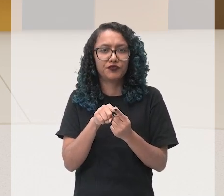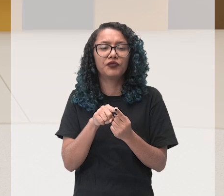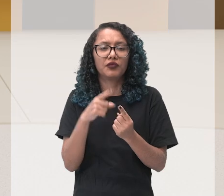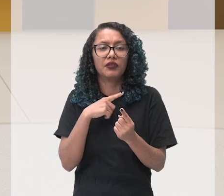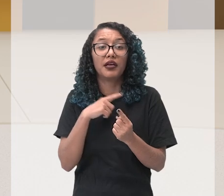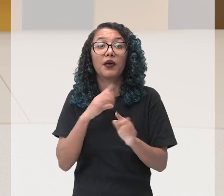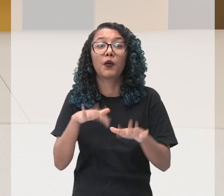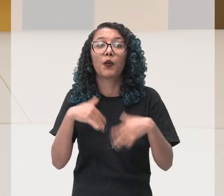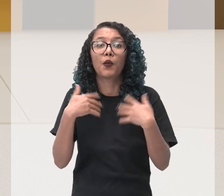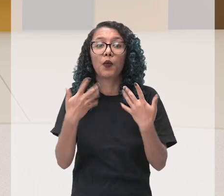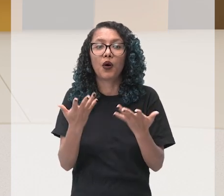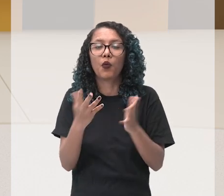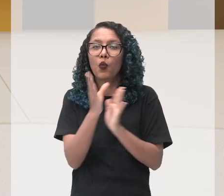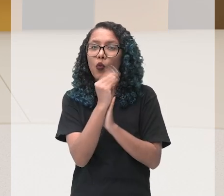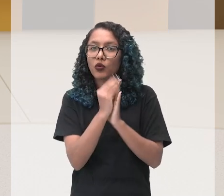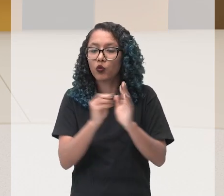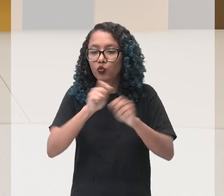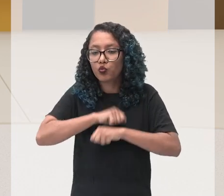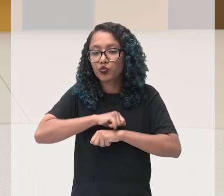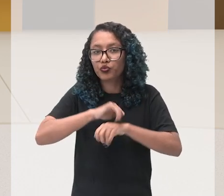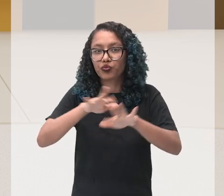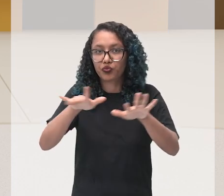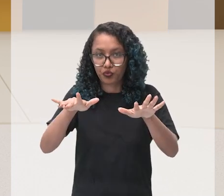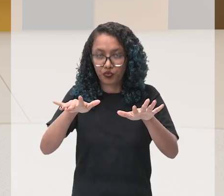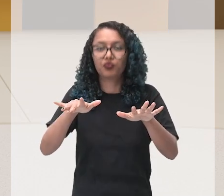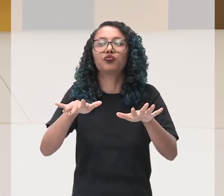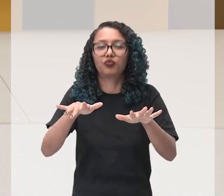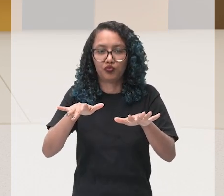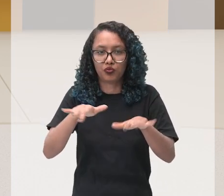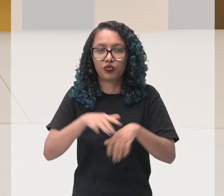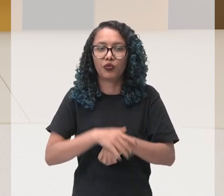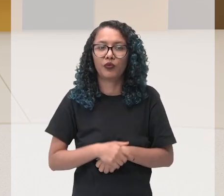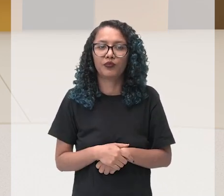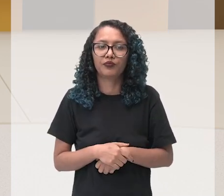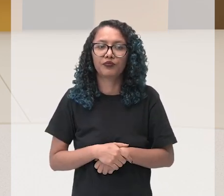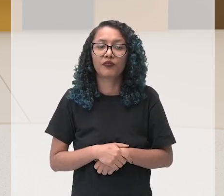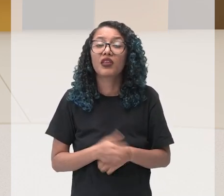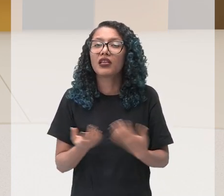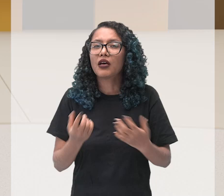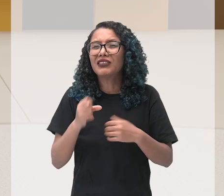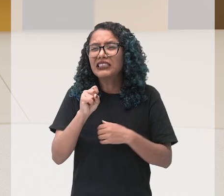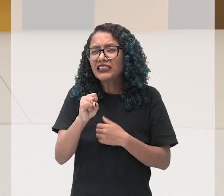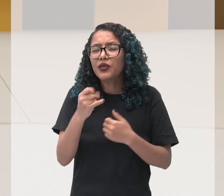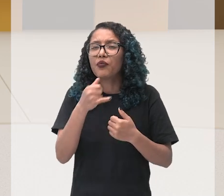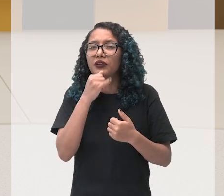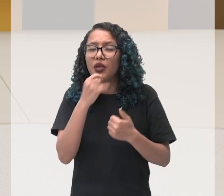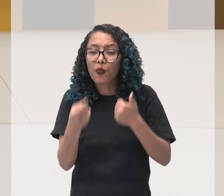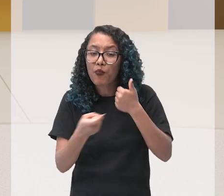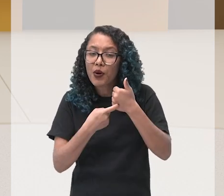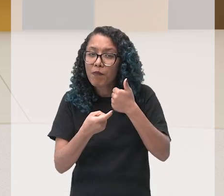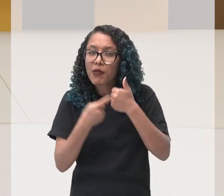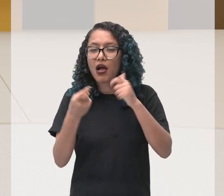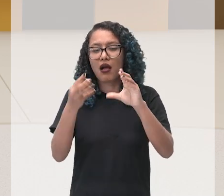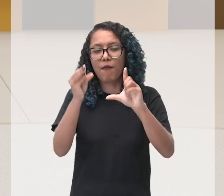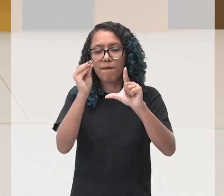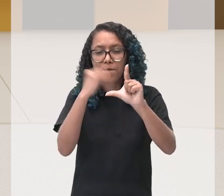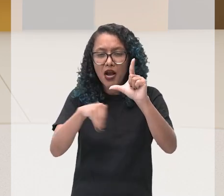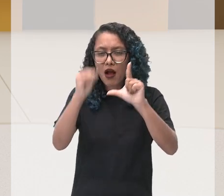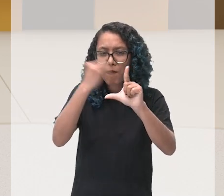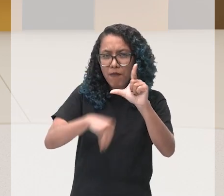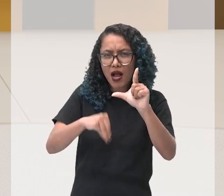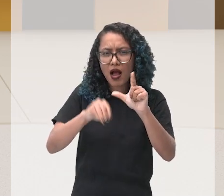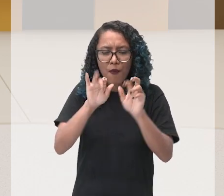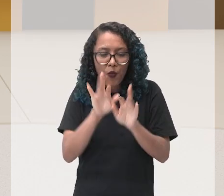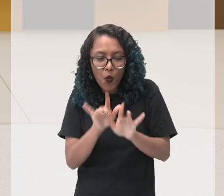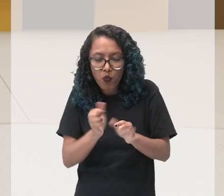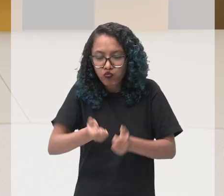de disseminar o seu conteúdo. Então, à medida em que você curte, compartilha,